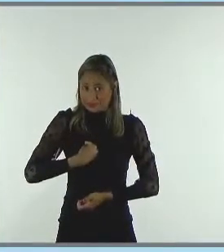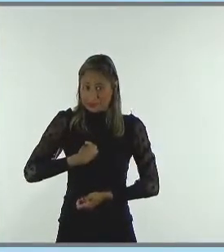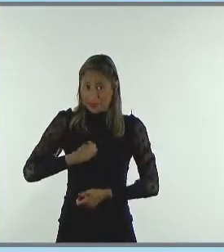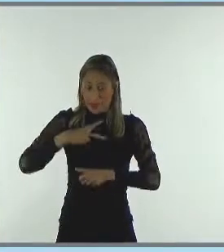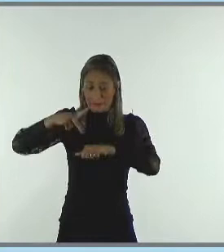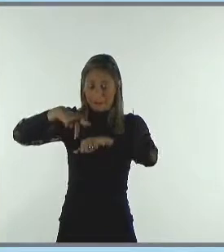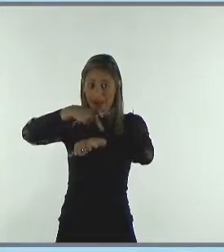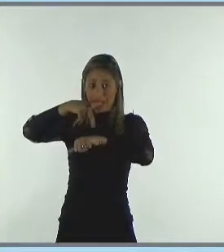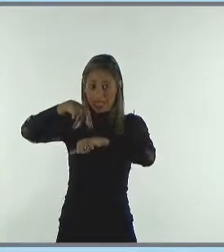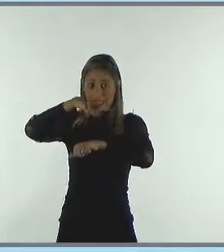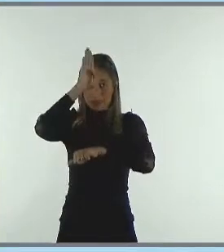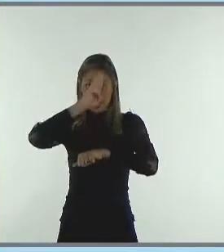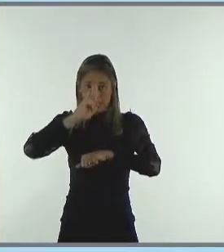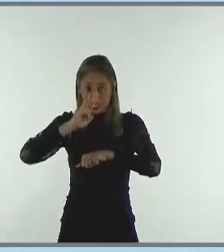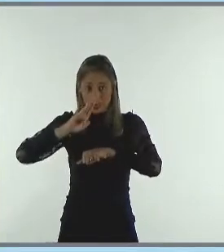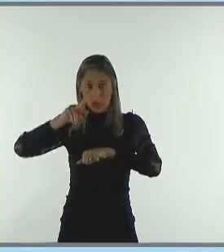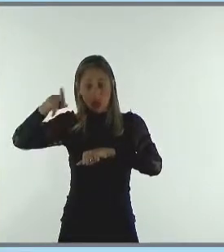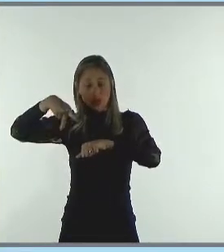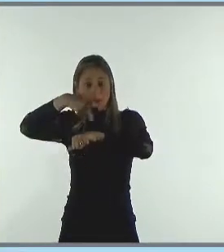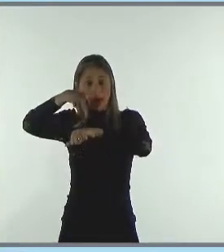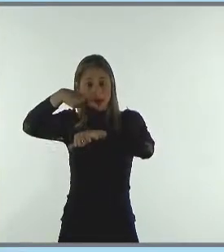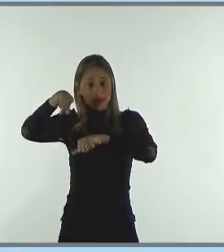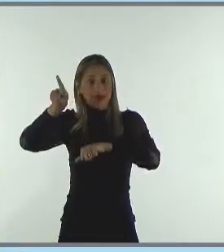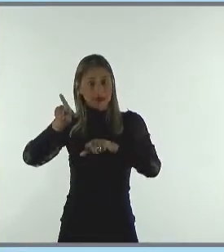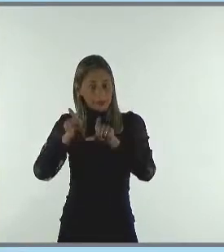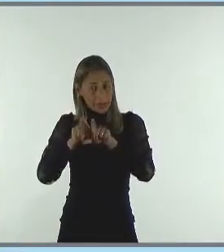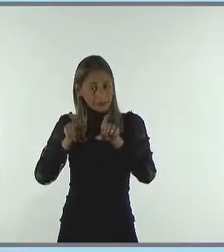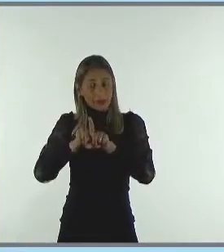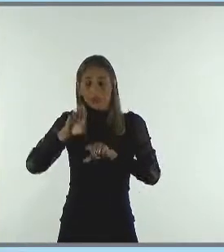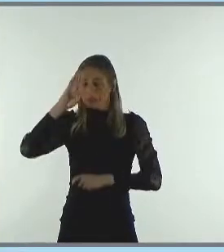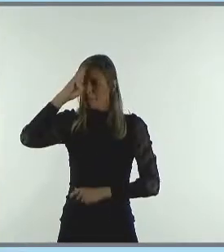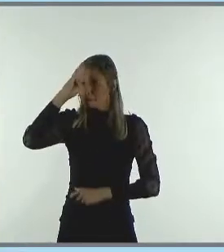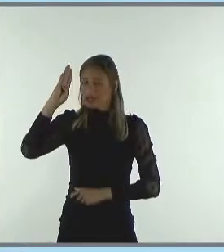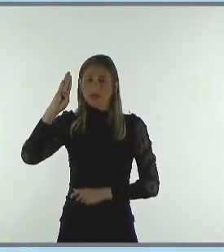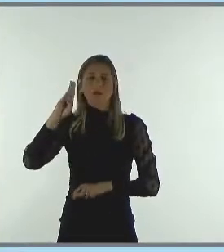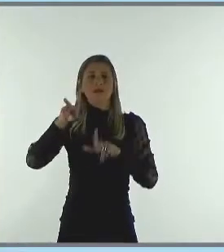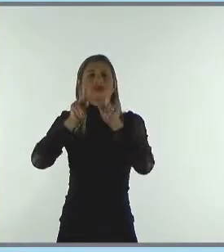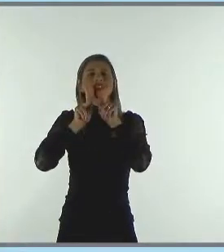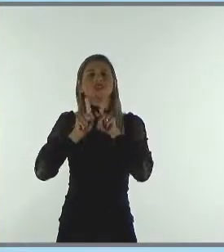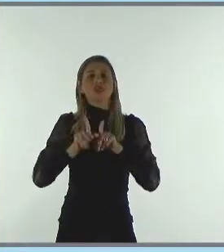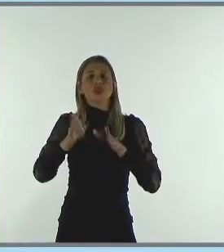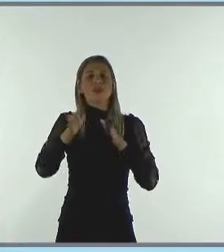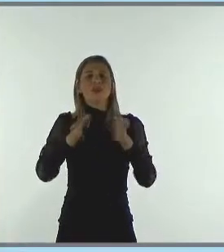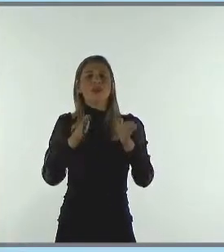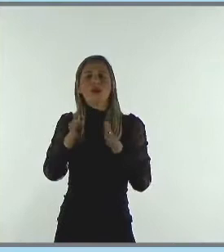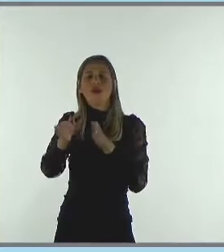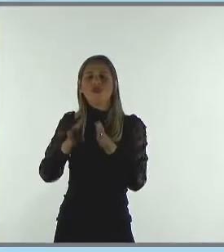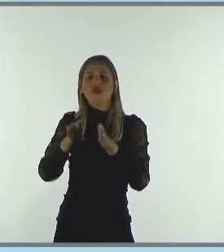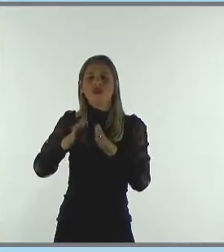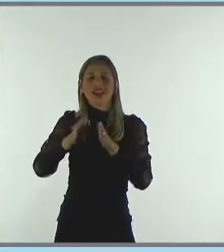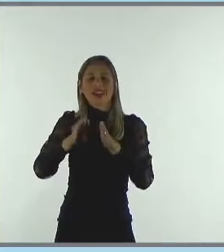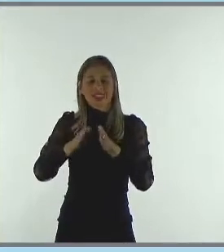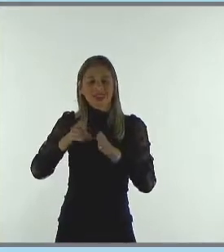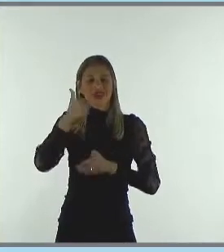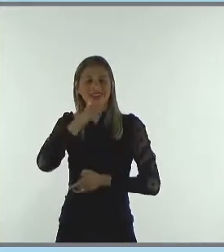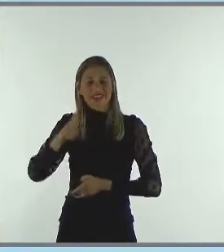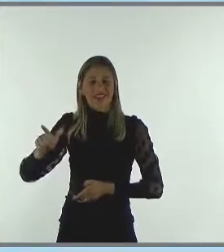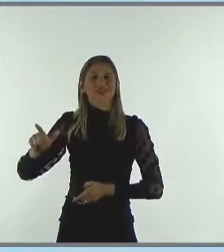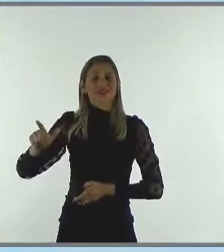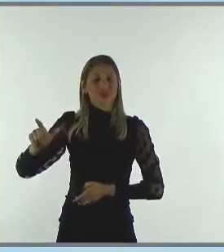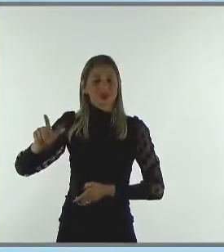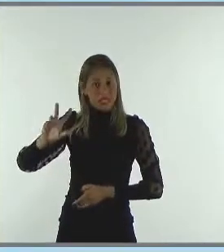nacionais e internacionais, mas principalmente muitas pessoas que movimentam a cena literária em Belo